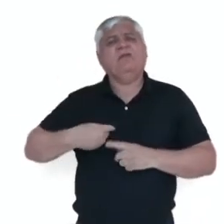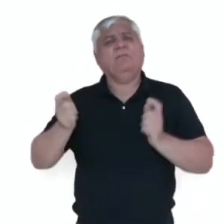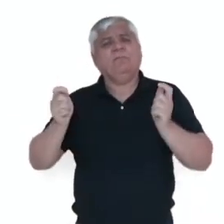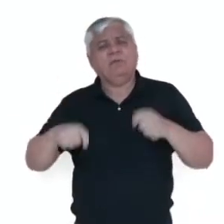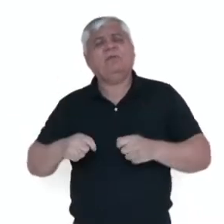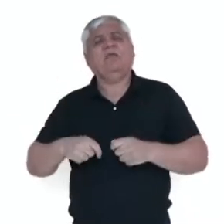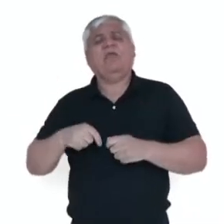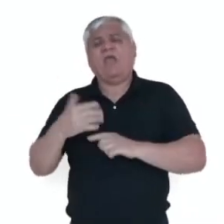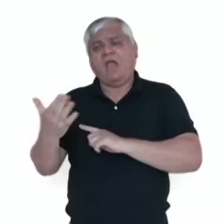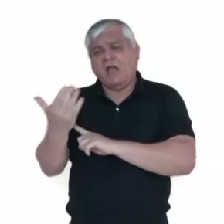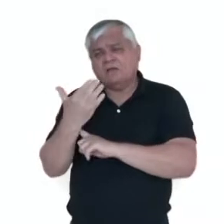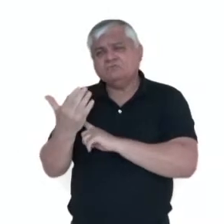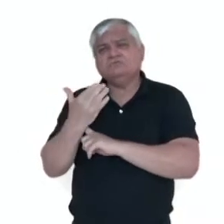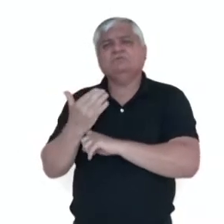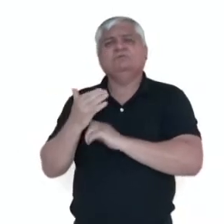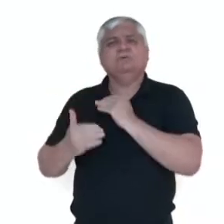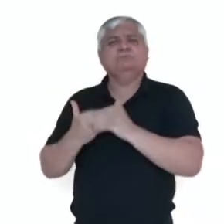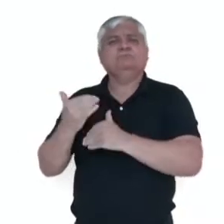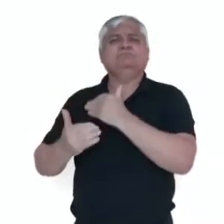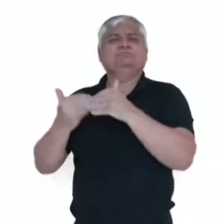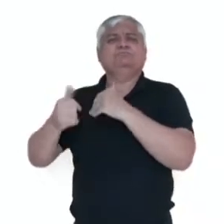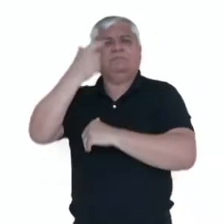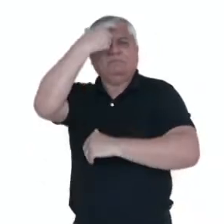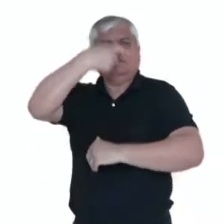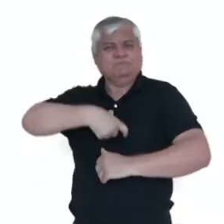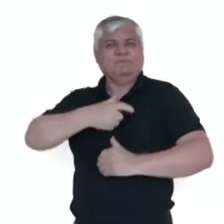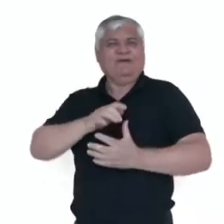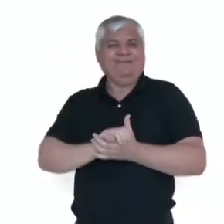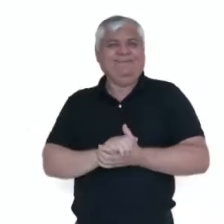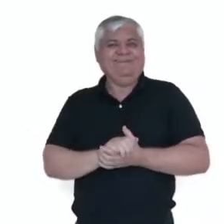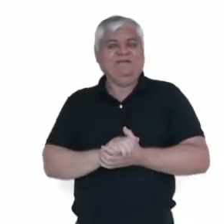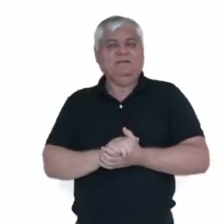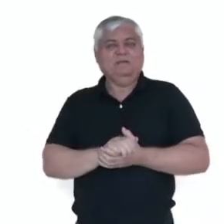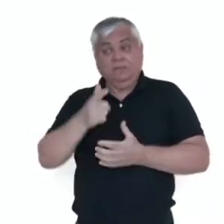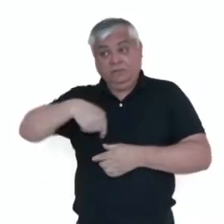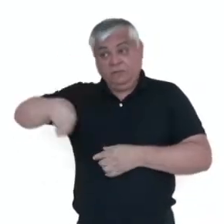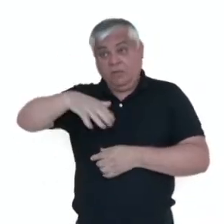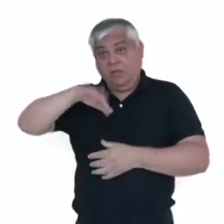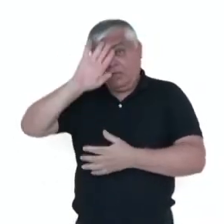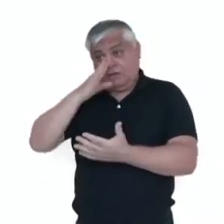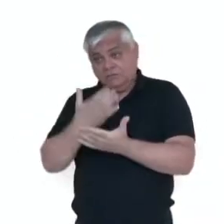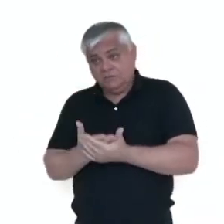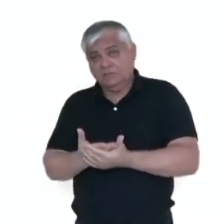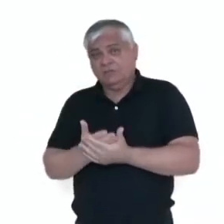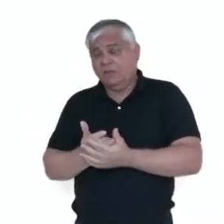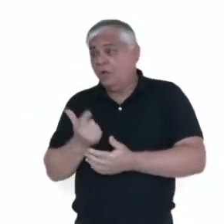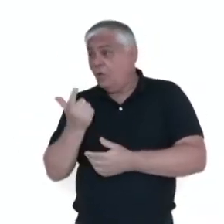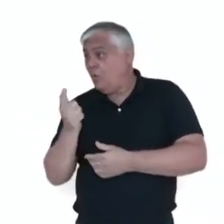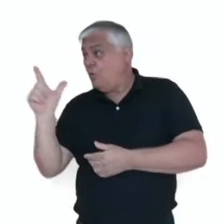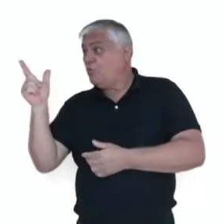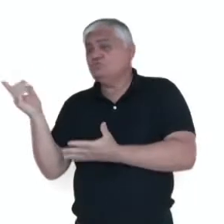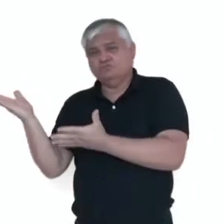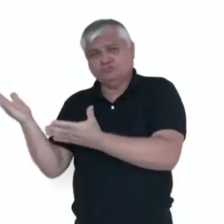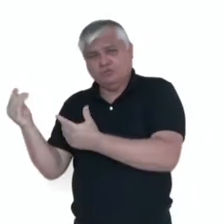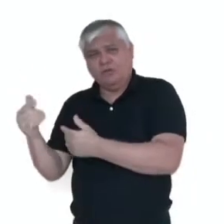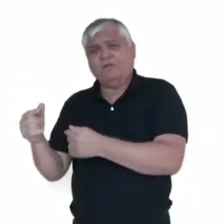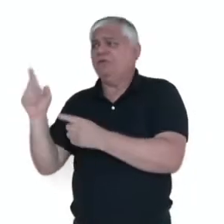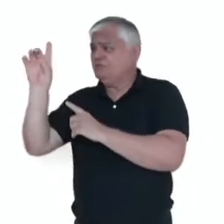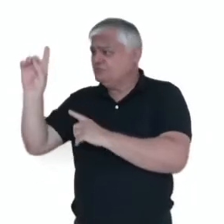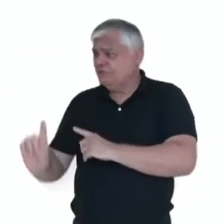vai contribuir para o nosso desenvolvimento pessoal. E acreditamos que outros jovens deveriam ter o direito de